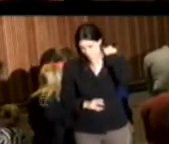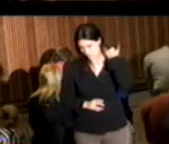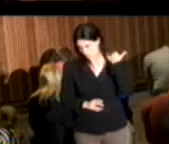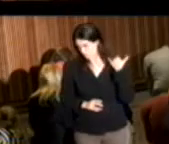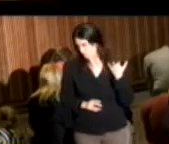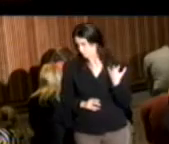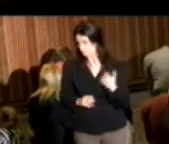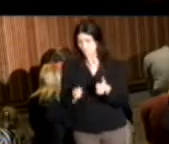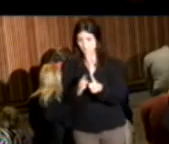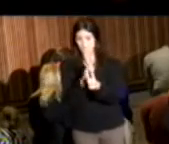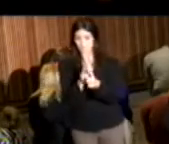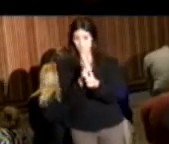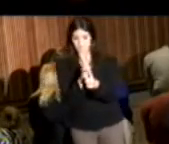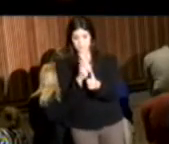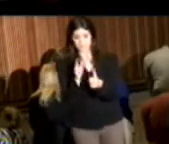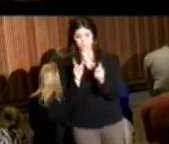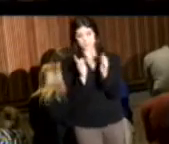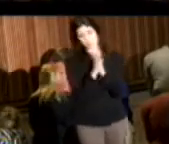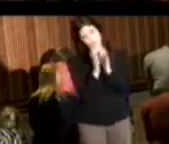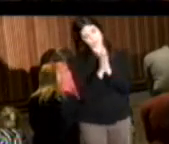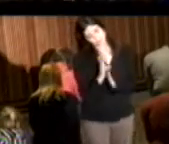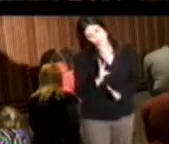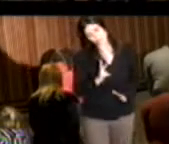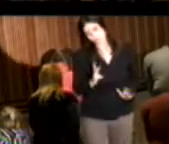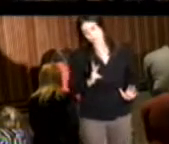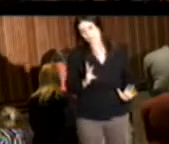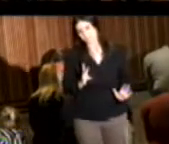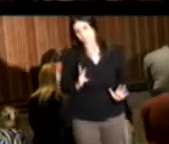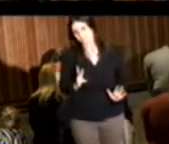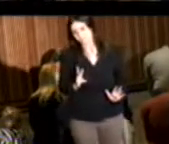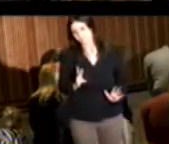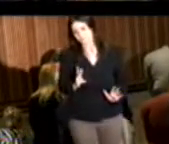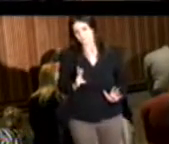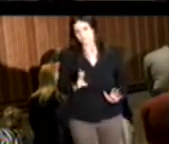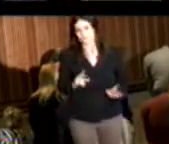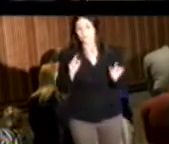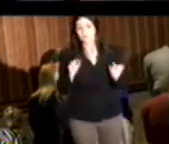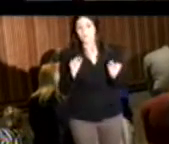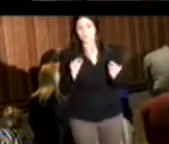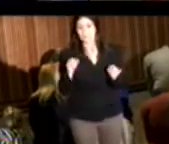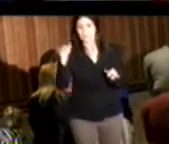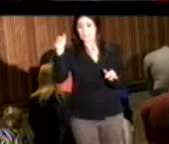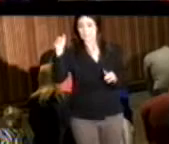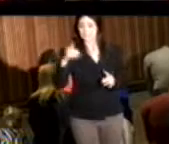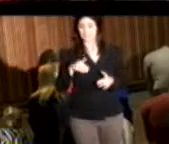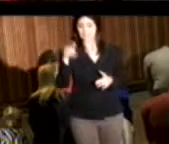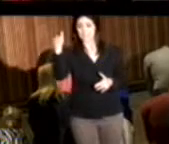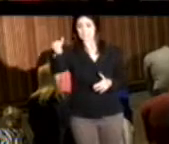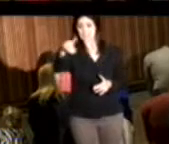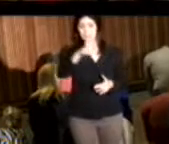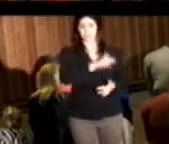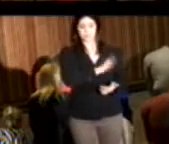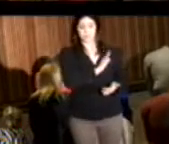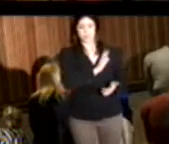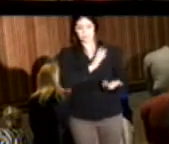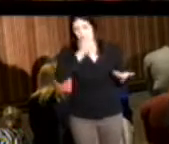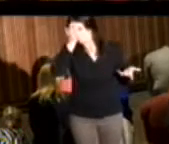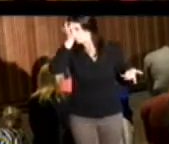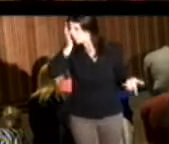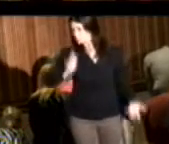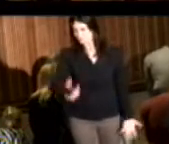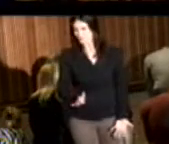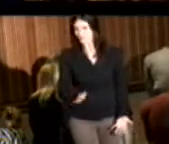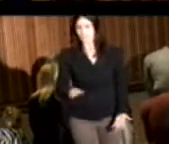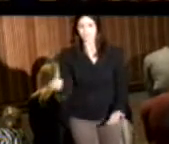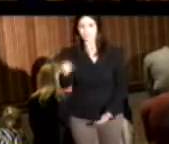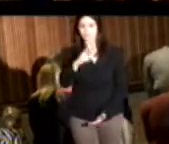Primeira oração, você vai ter que me ajudar a fazer. O que é que está aí na tua alma? Eu não sei. Conta para Jesus